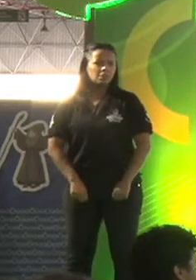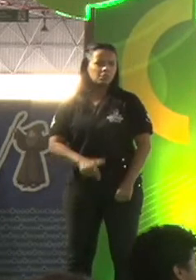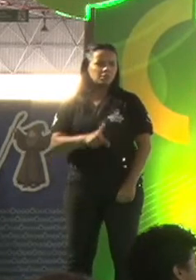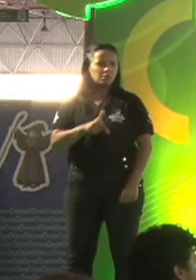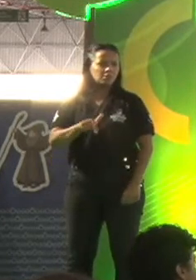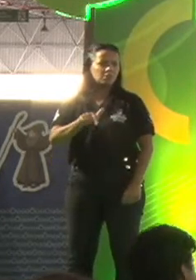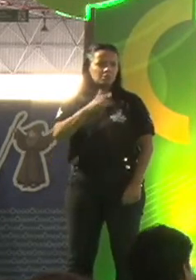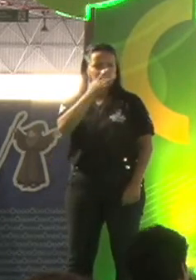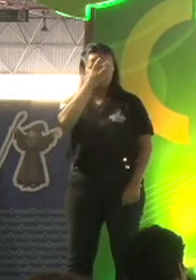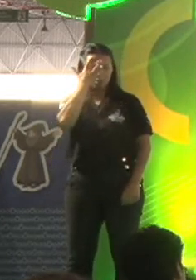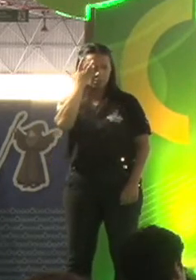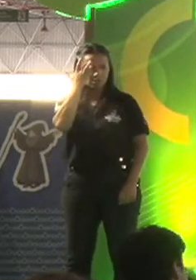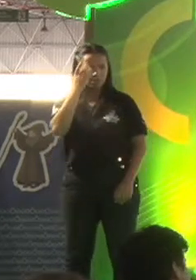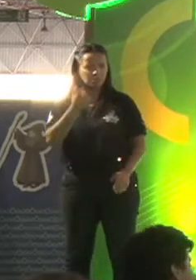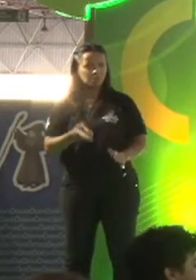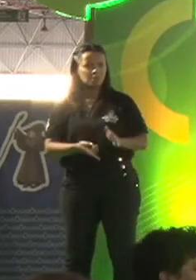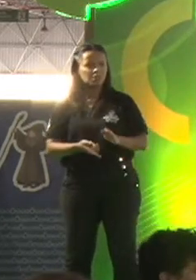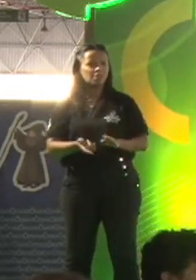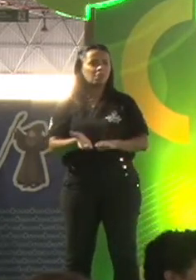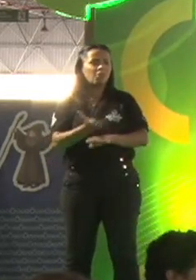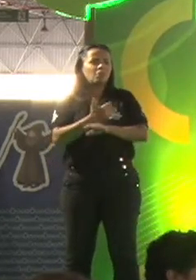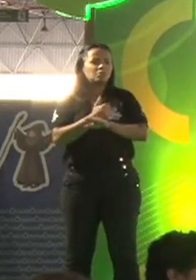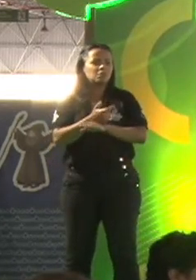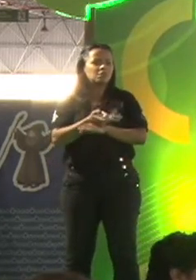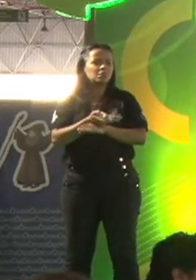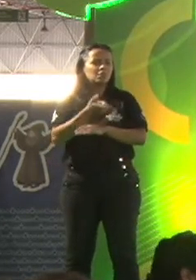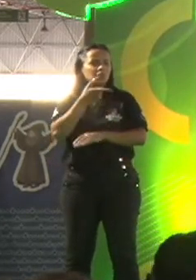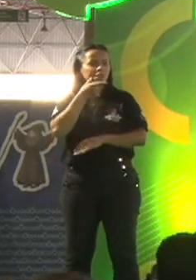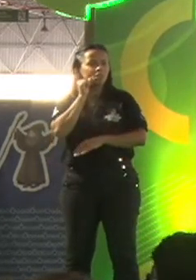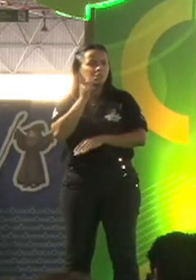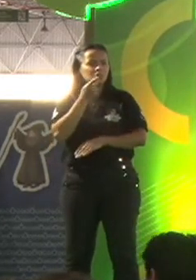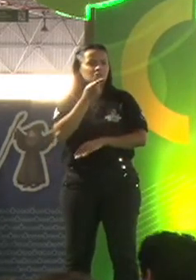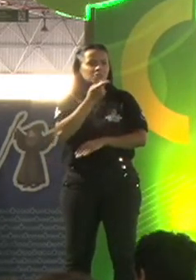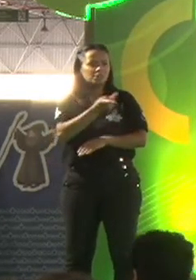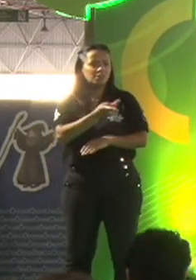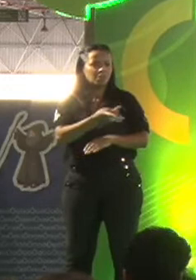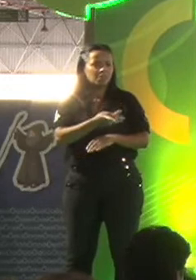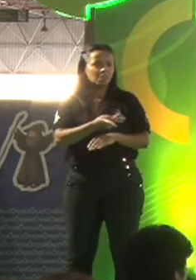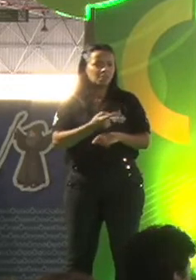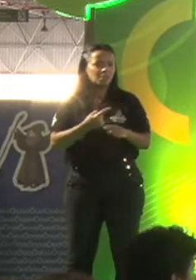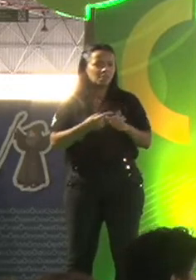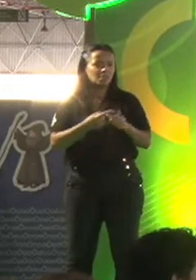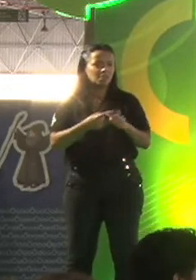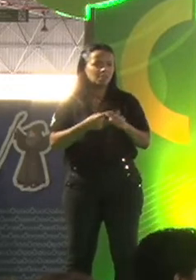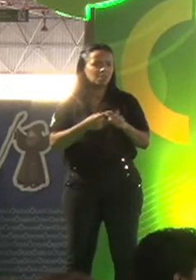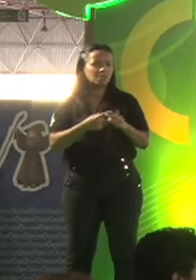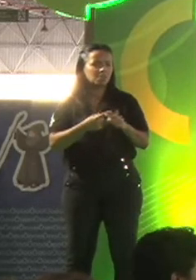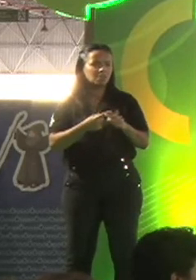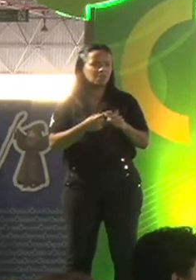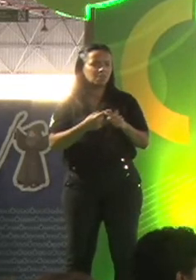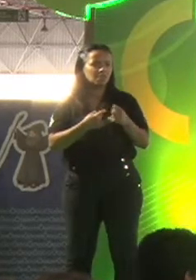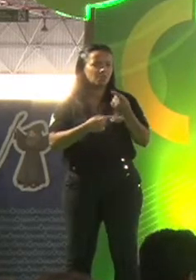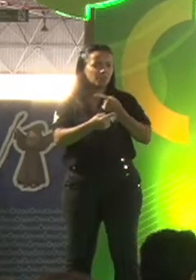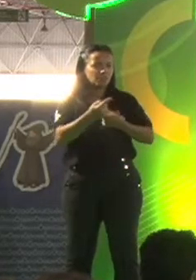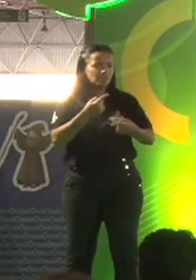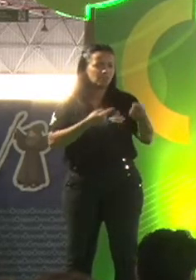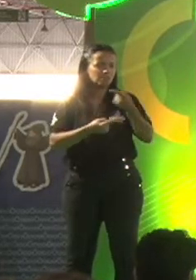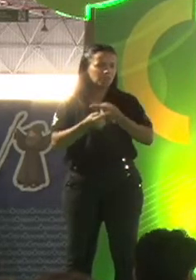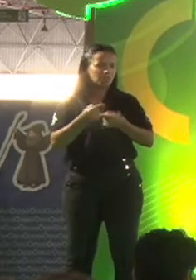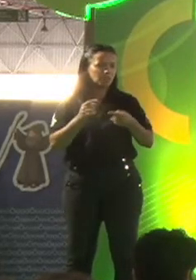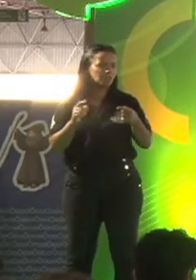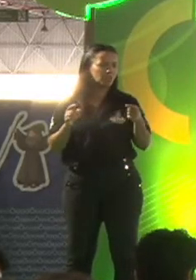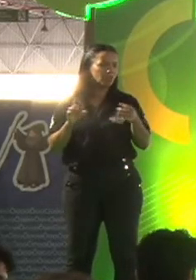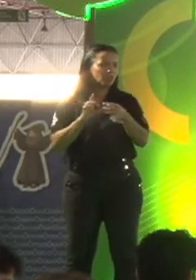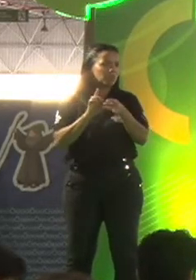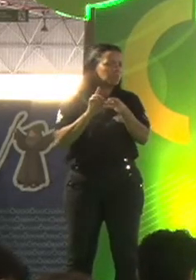para complementar voltando um pouquinho que você tinha falado antes uma coisa que por que que é o feedback juntando Como que você falou agora é